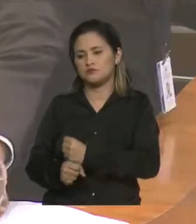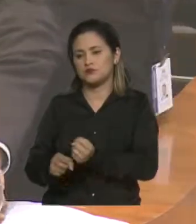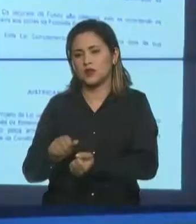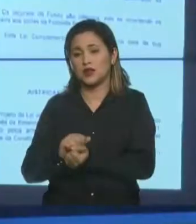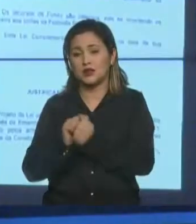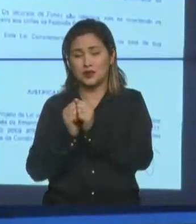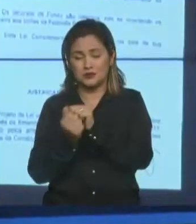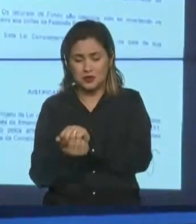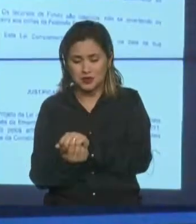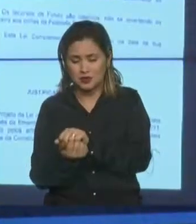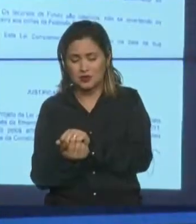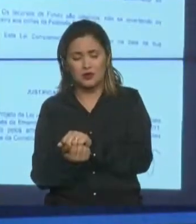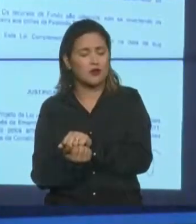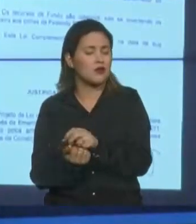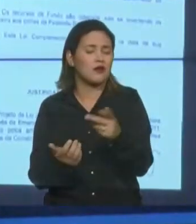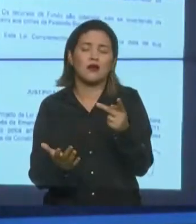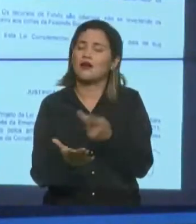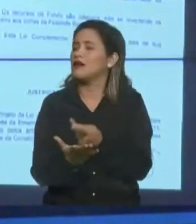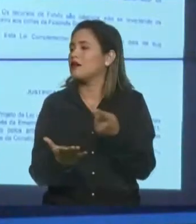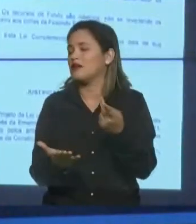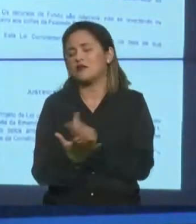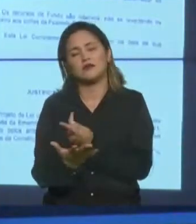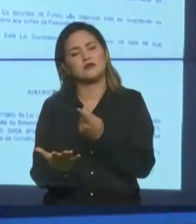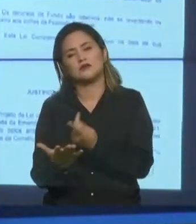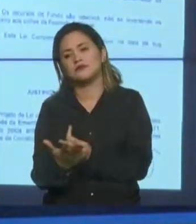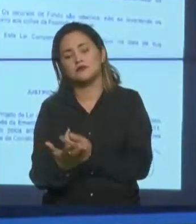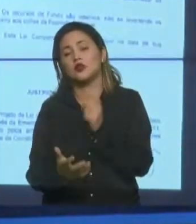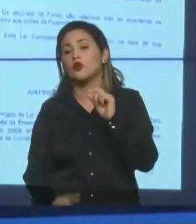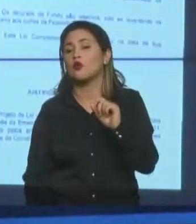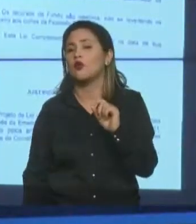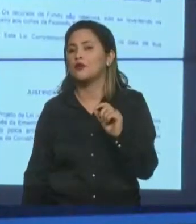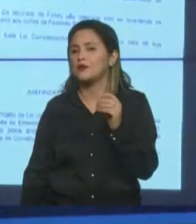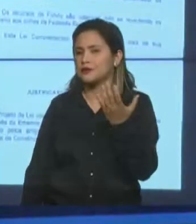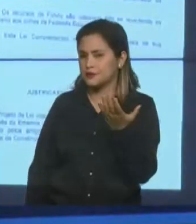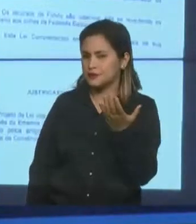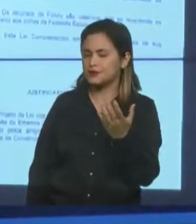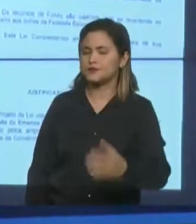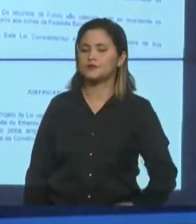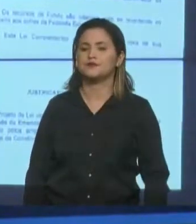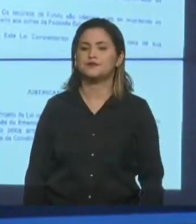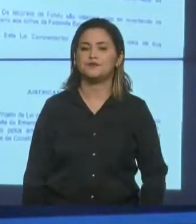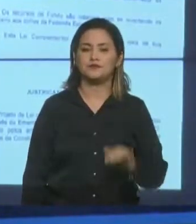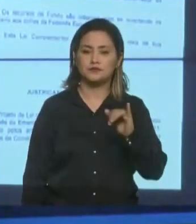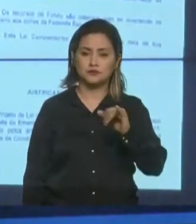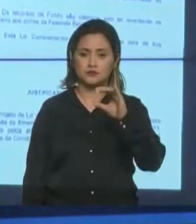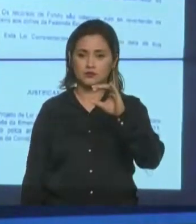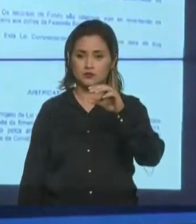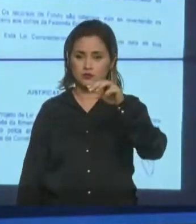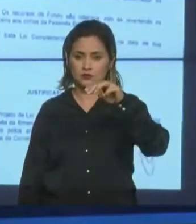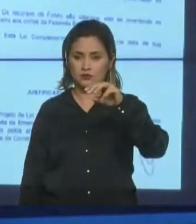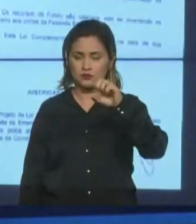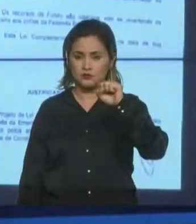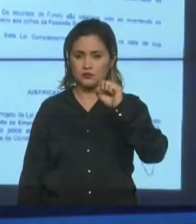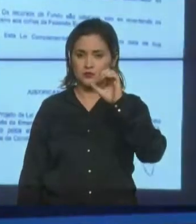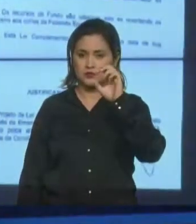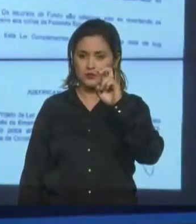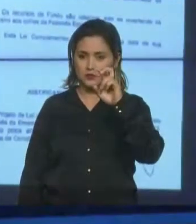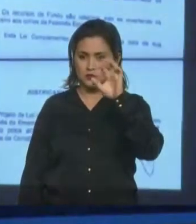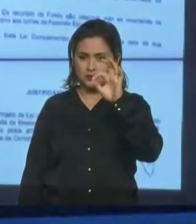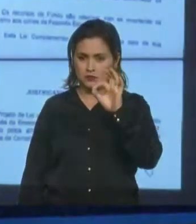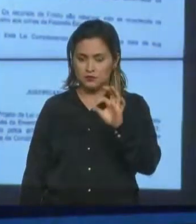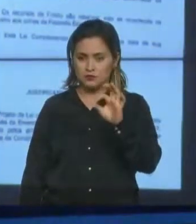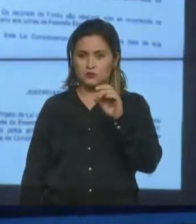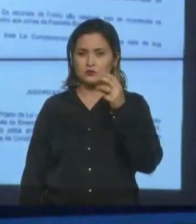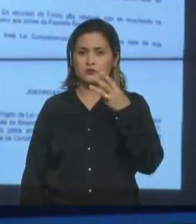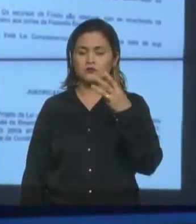de maneira equivocada. O que é que acontece? Está bem aqui. O ICMS, que era 5% e 3% na